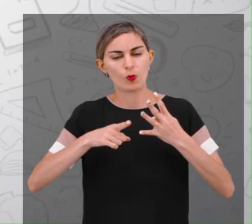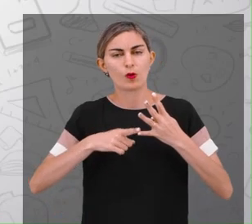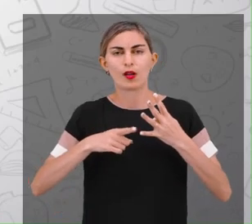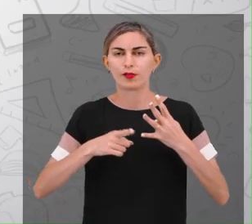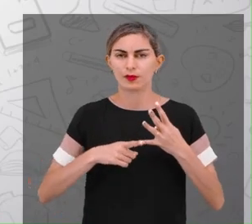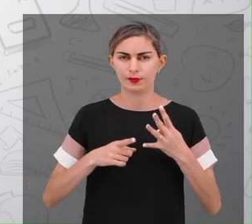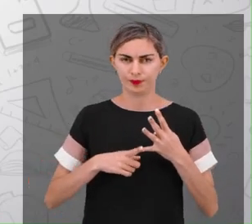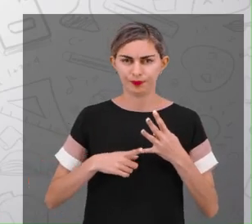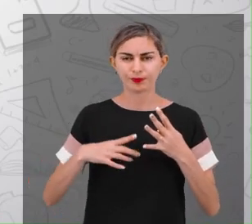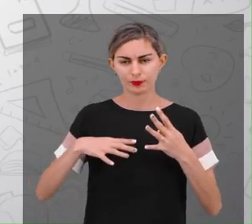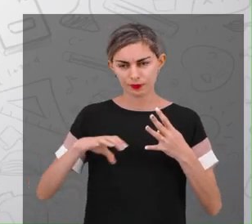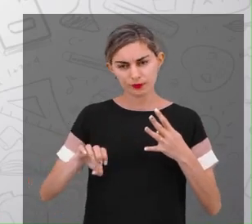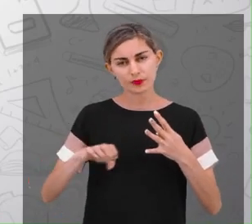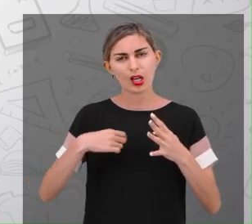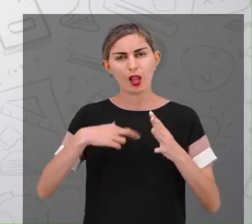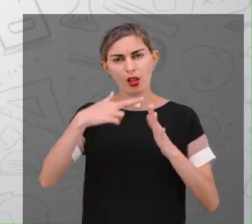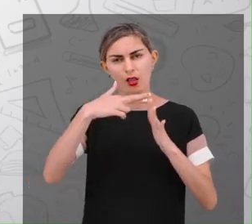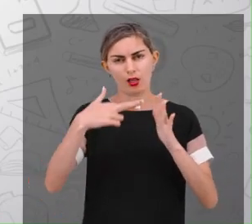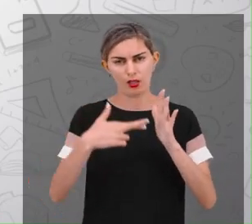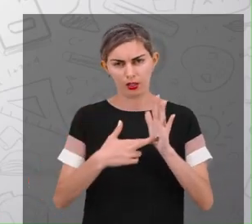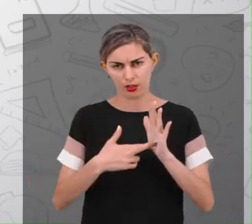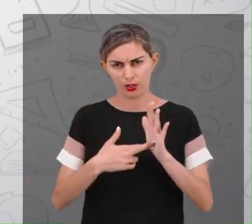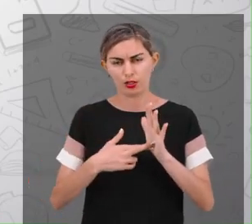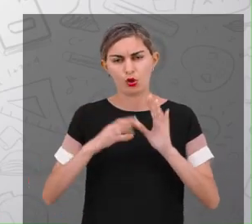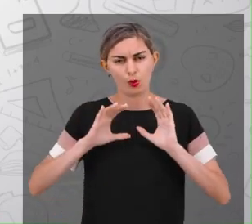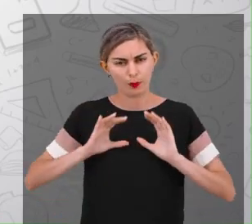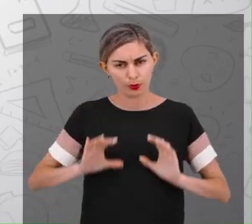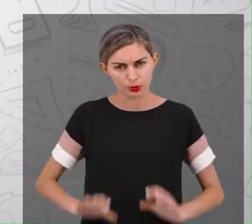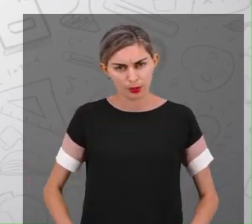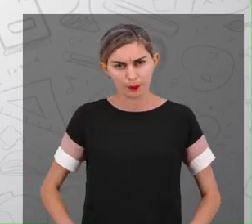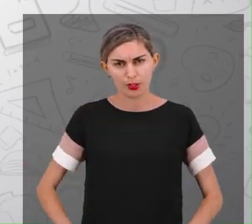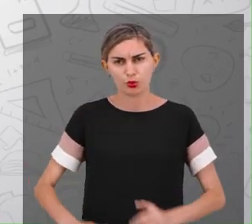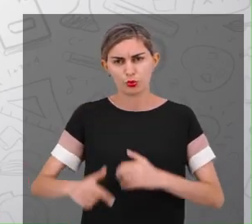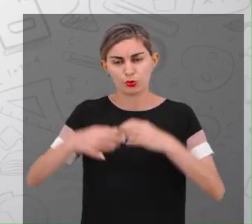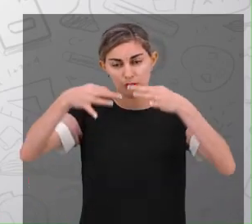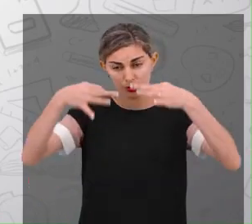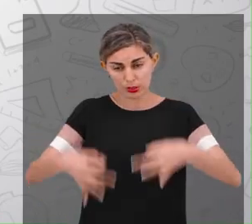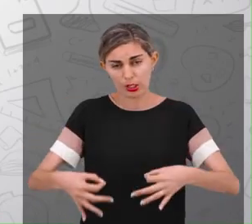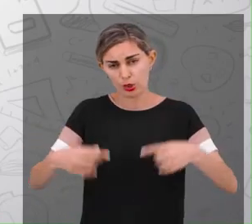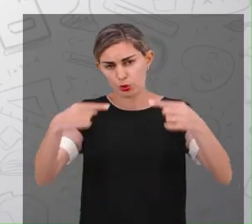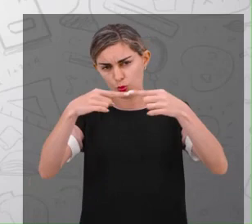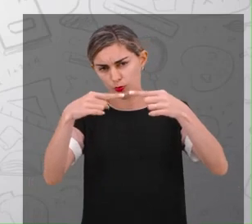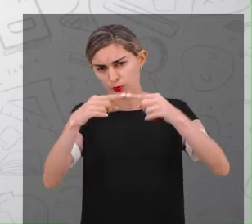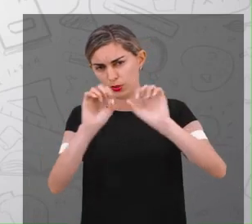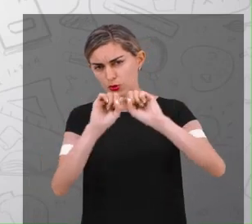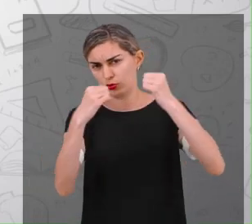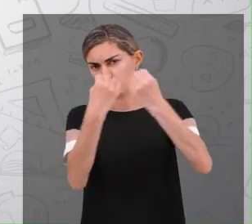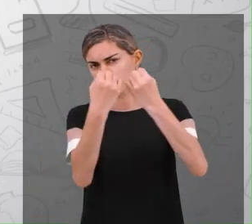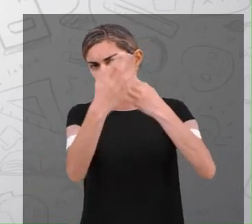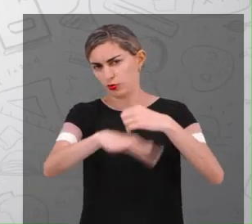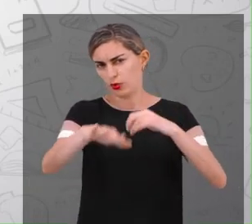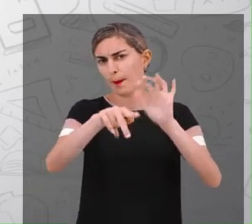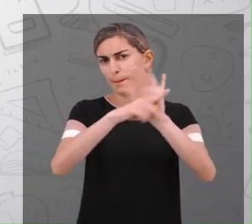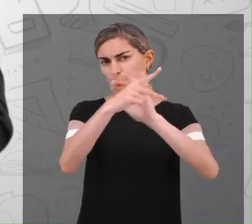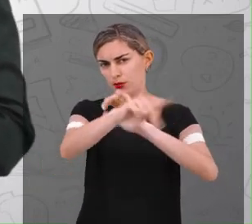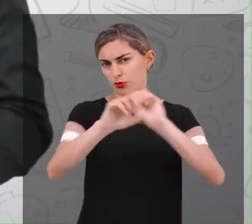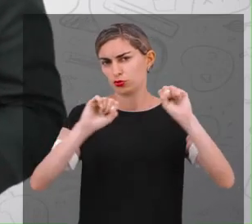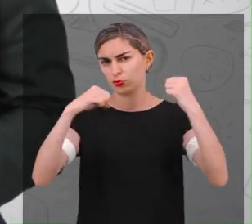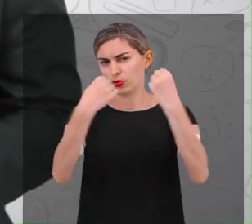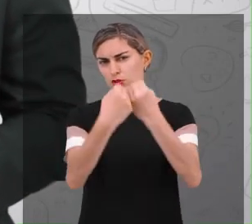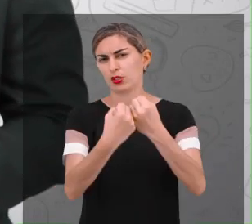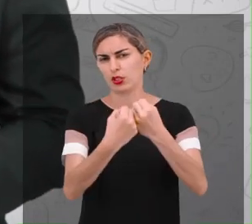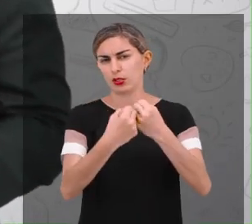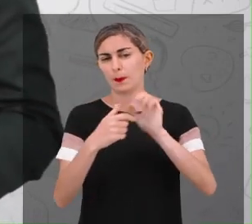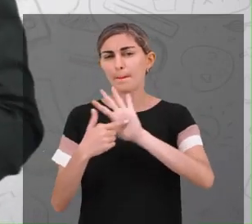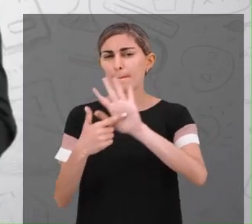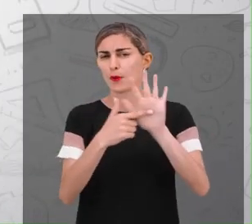categoria, temos regras de comportamento adequado para a sociedade. Esta, por sua vez, aponta que automaticamente